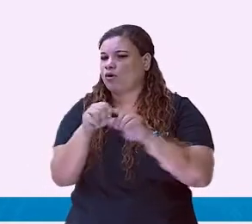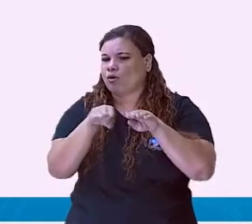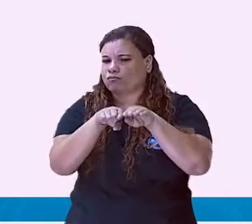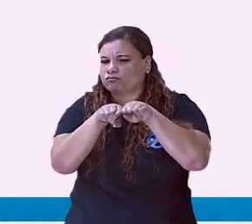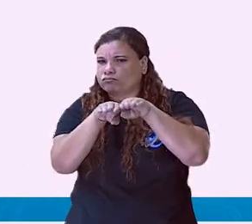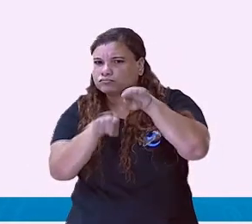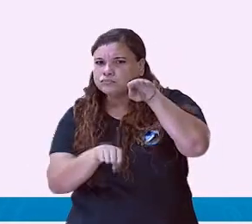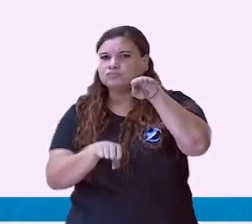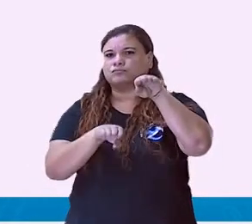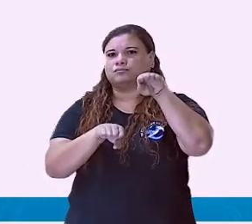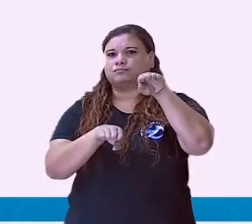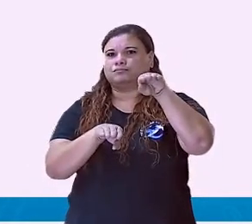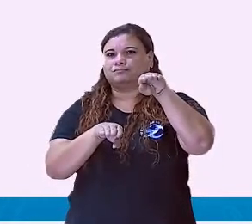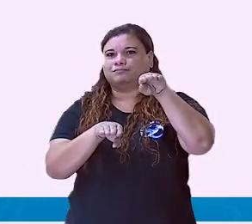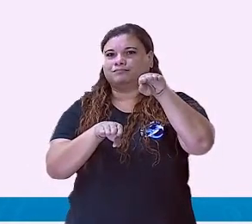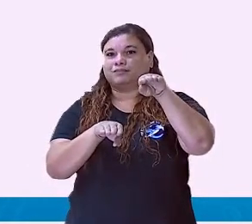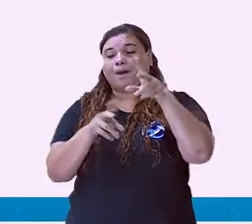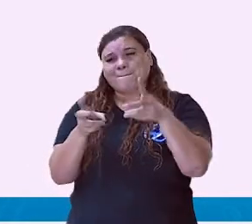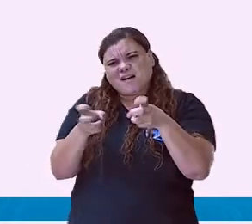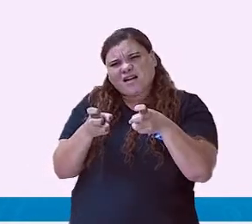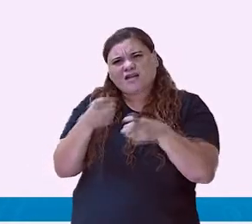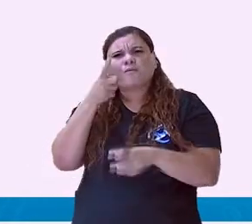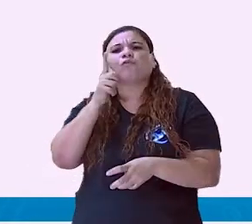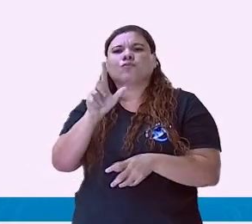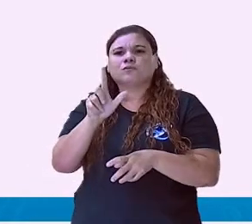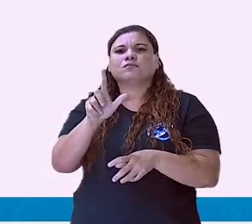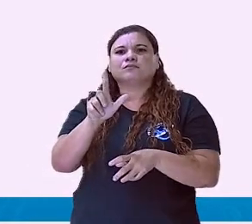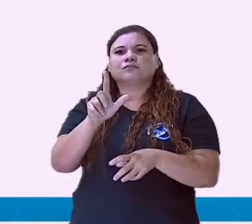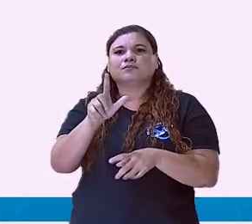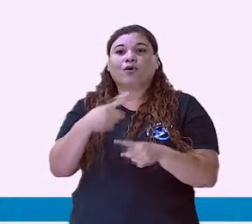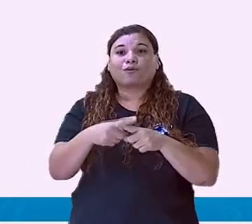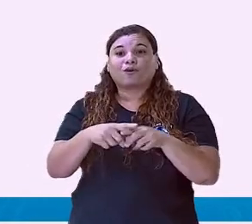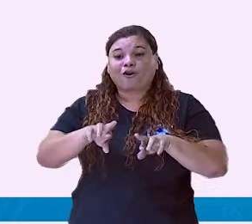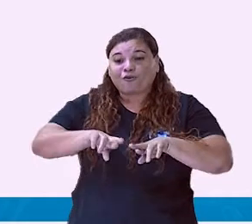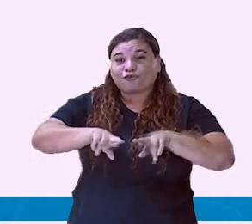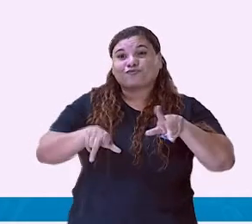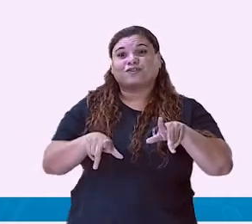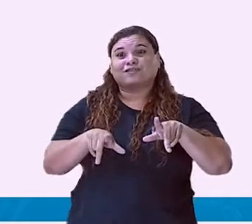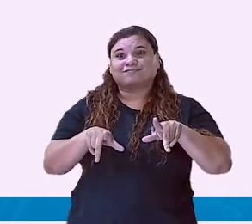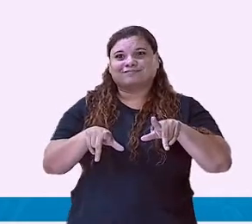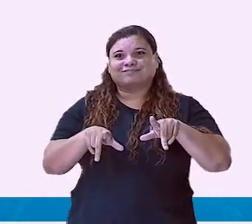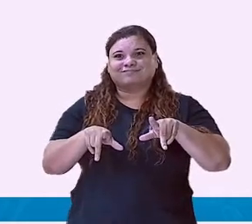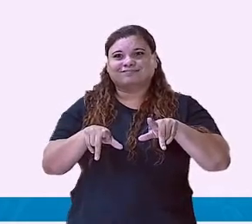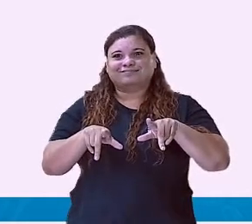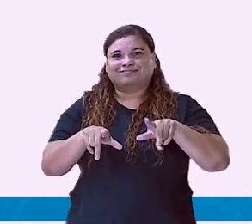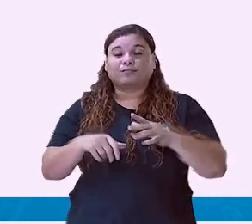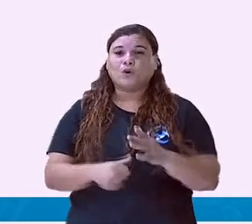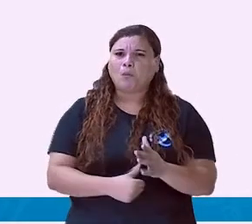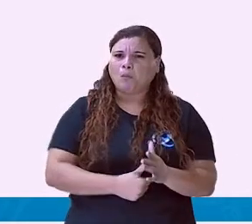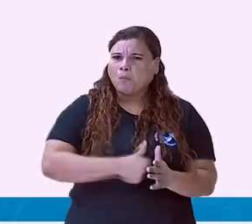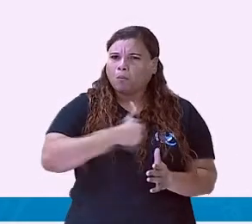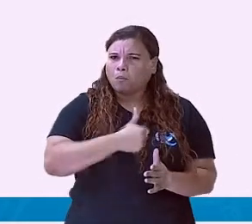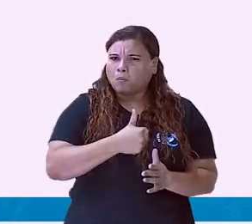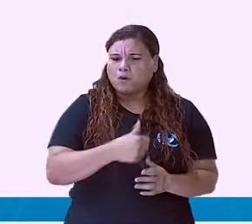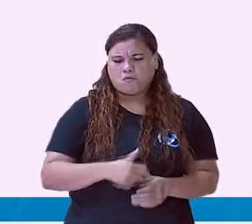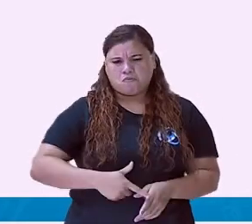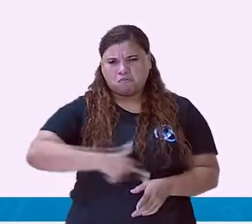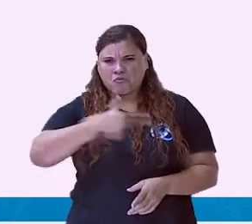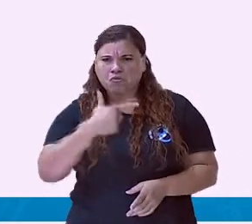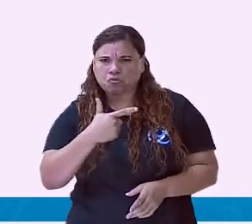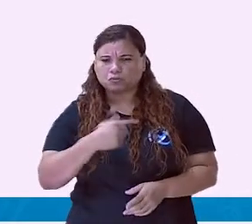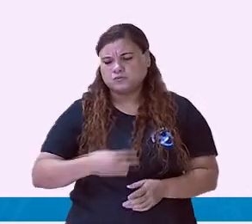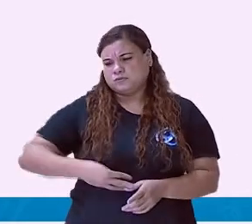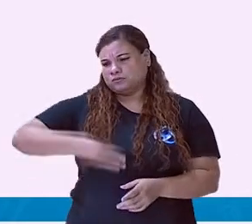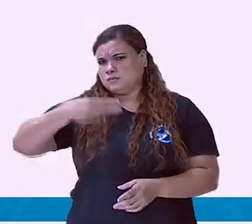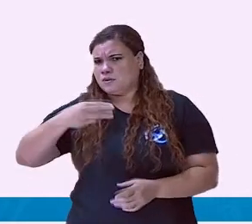Não é a questão do sistema político, porque o primeiro, segundo e terceiro